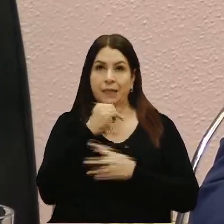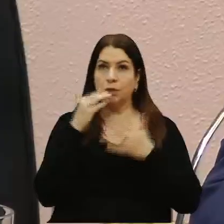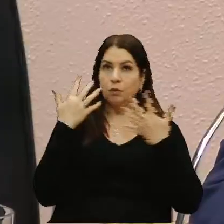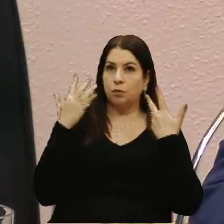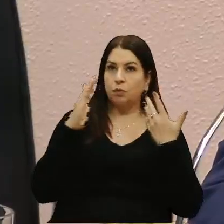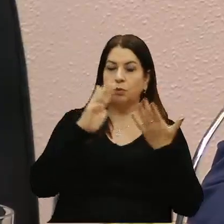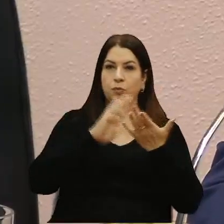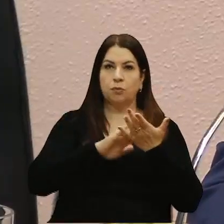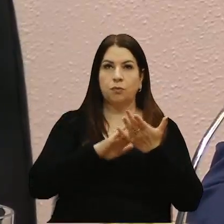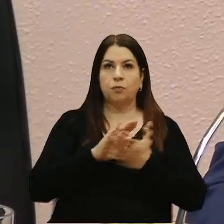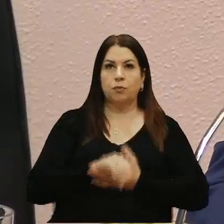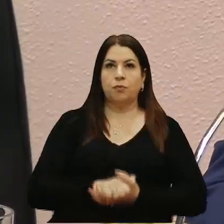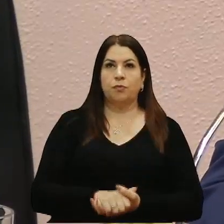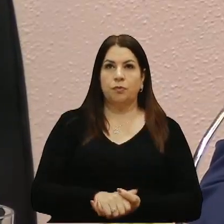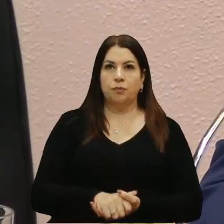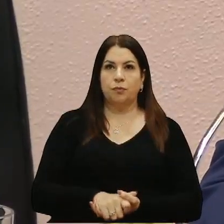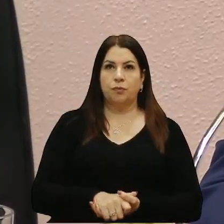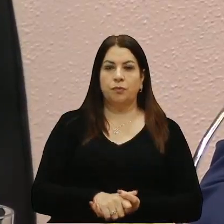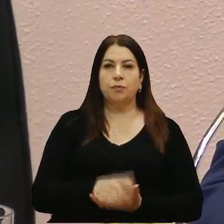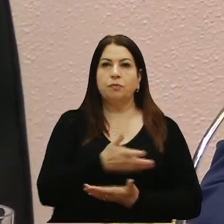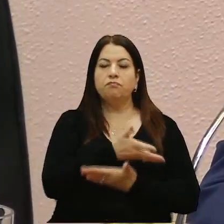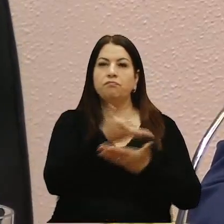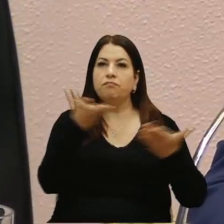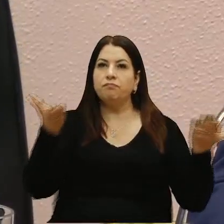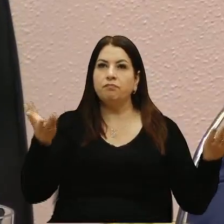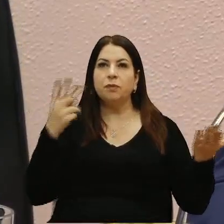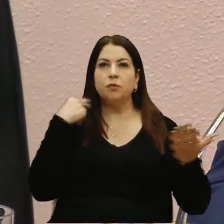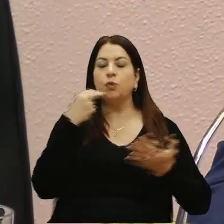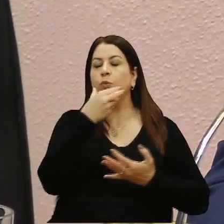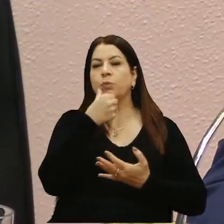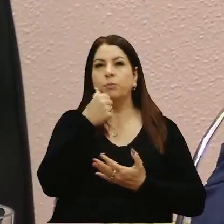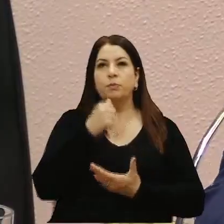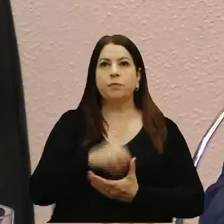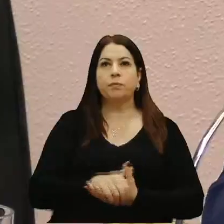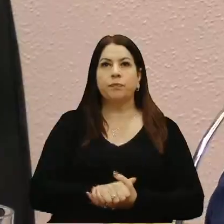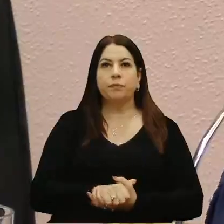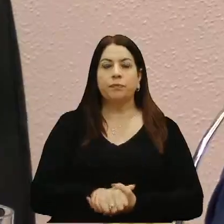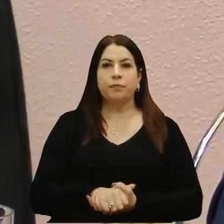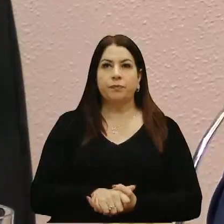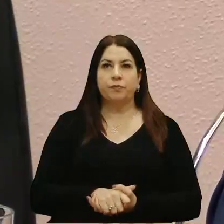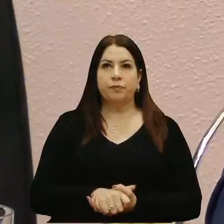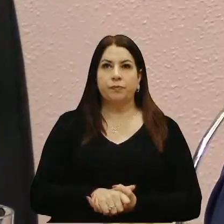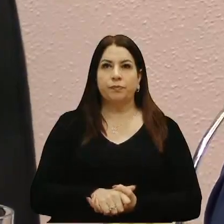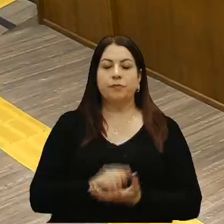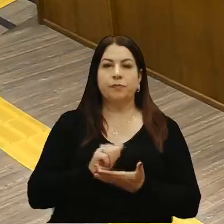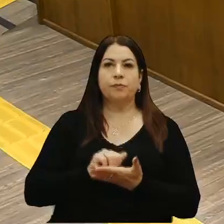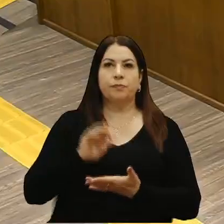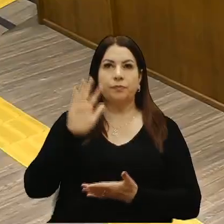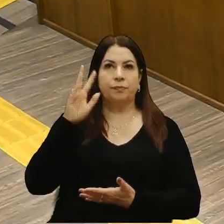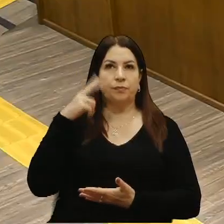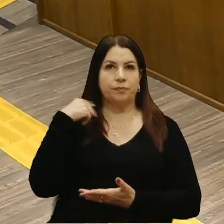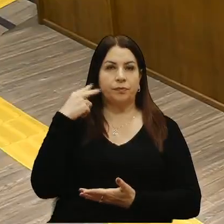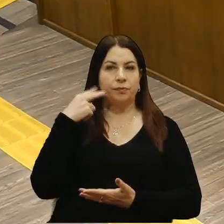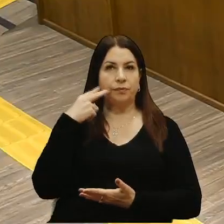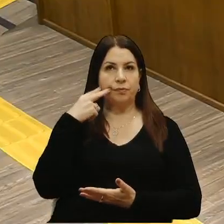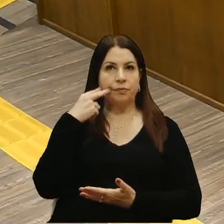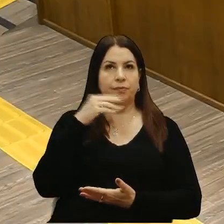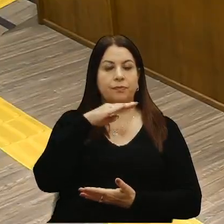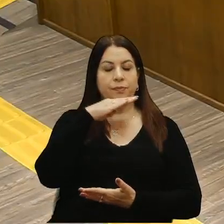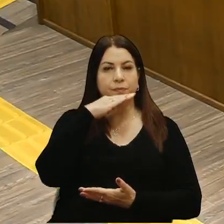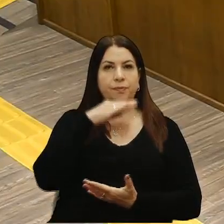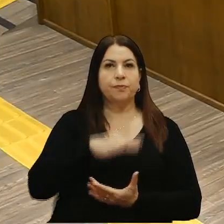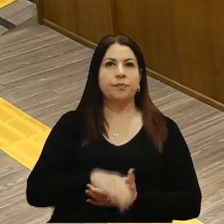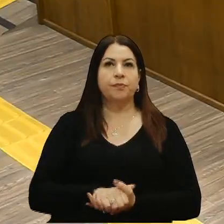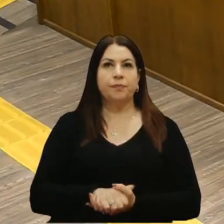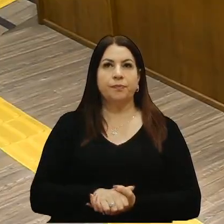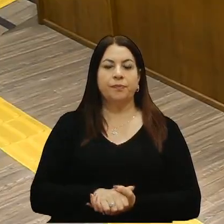ou de congratulações. A palavra está à disposição das senhoras vereadoras e dos senhores vereadores. Peço a palavra, presidente. Com a palavra, vereador Alexandre